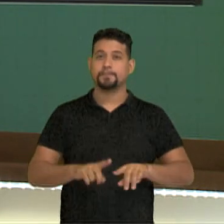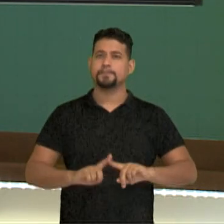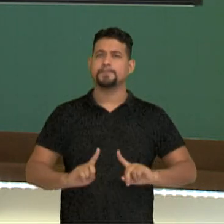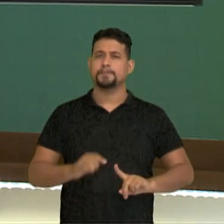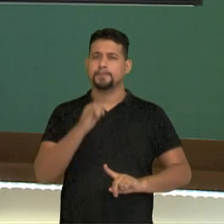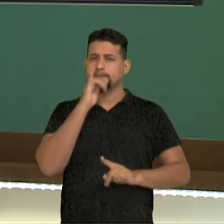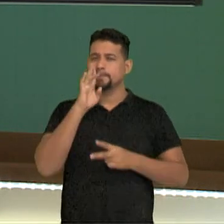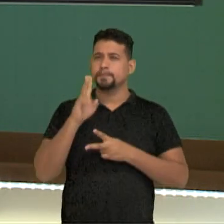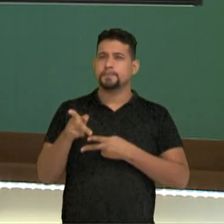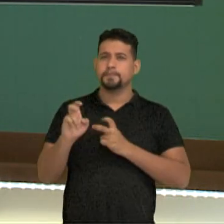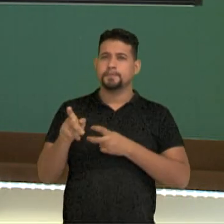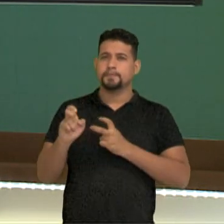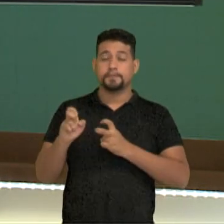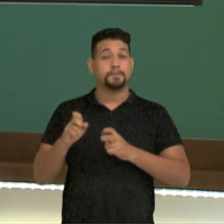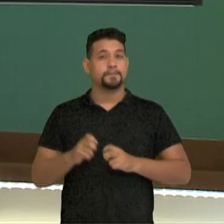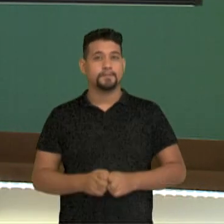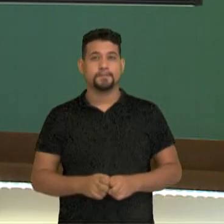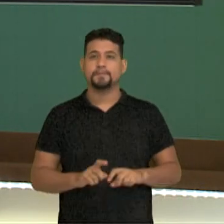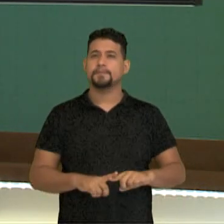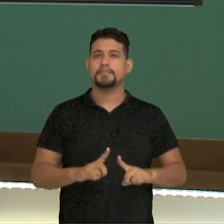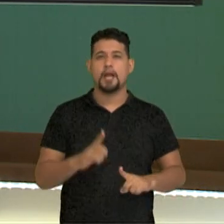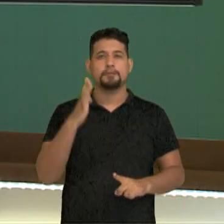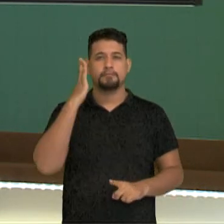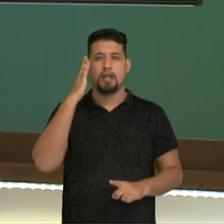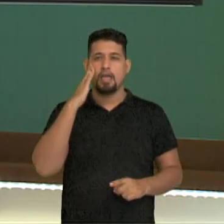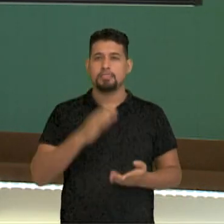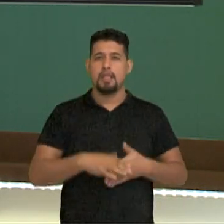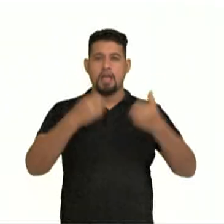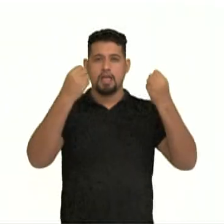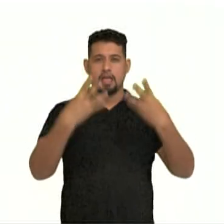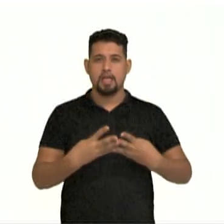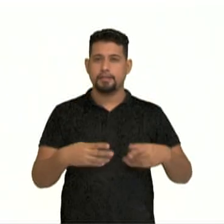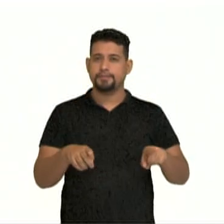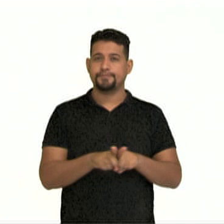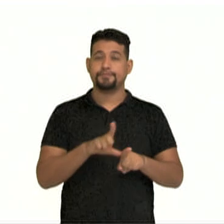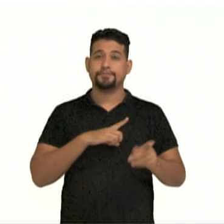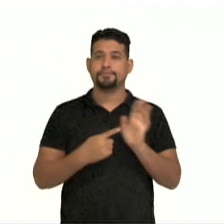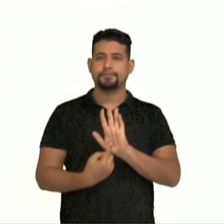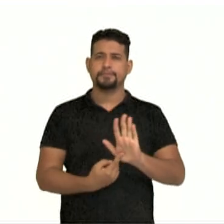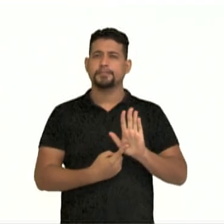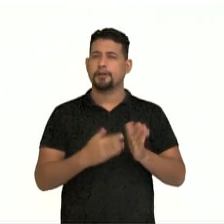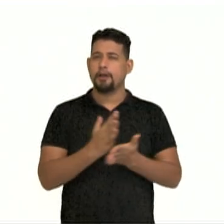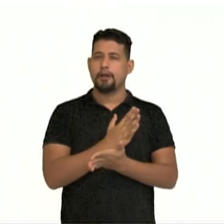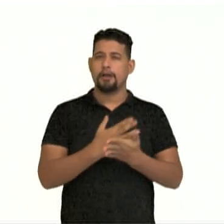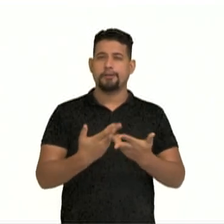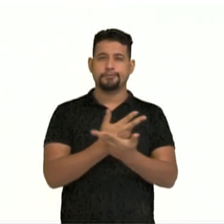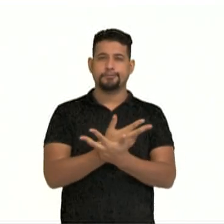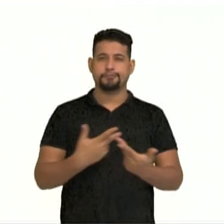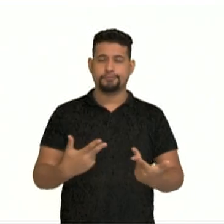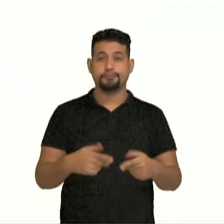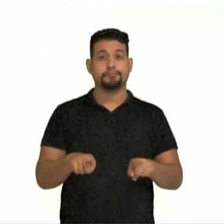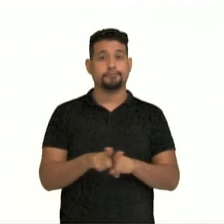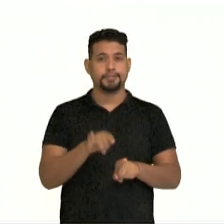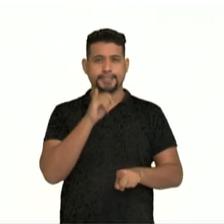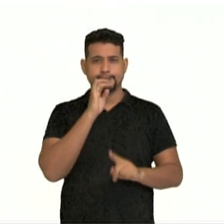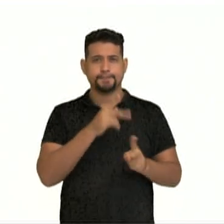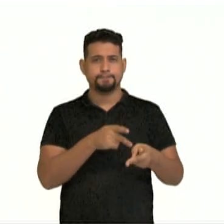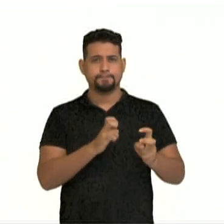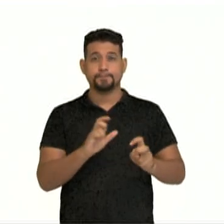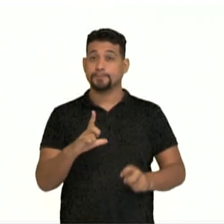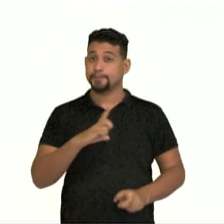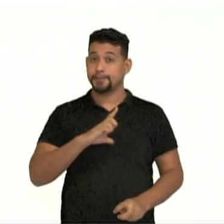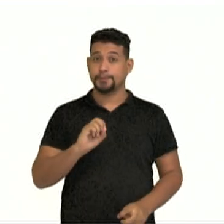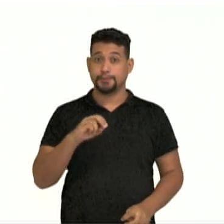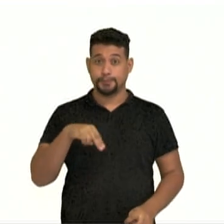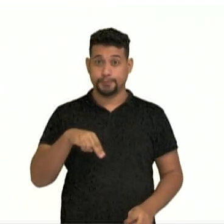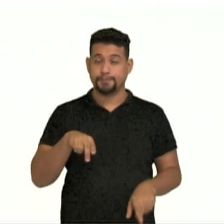Então, olha só que bacana. Sabendo da definição, eu trago aqui alguns tipos de condutores. Repare, nós temos o